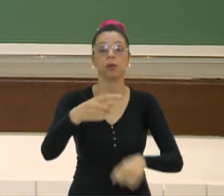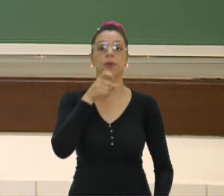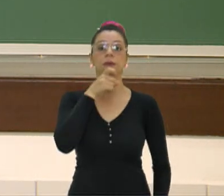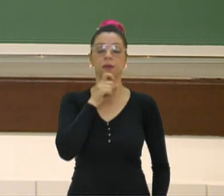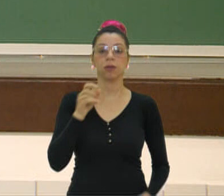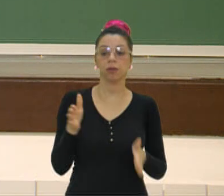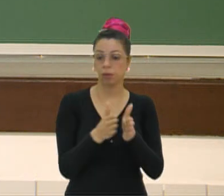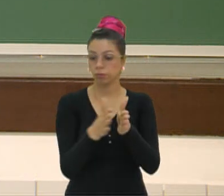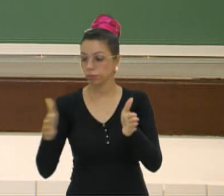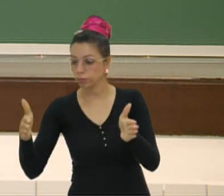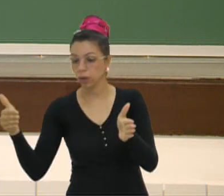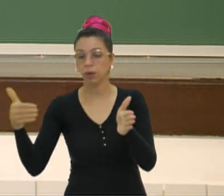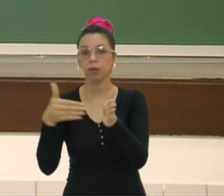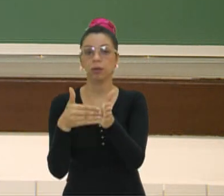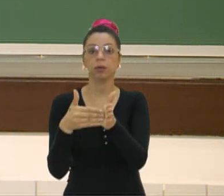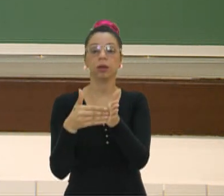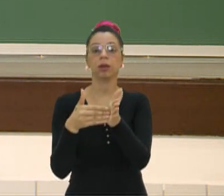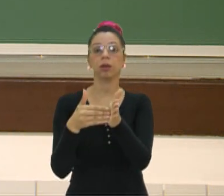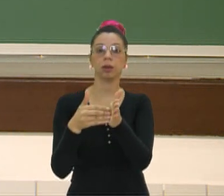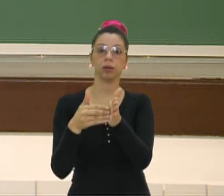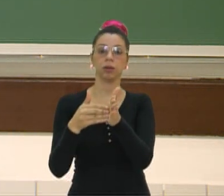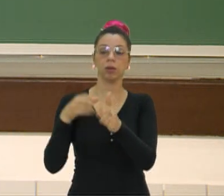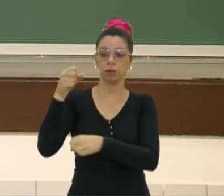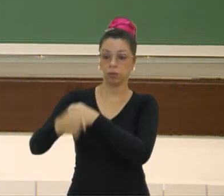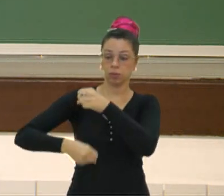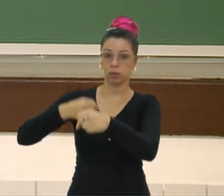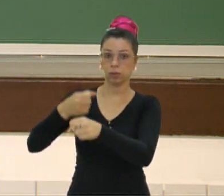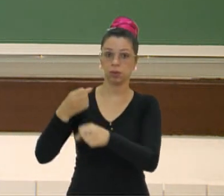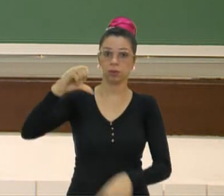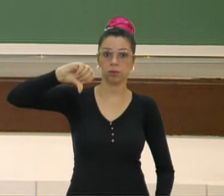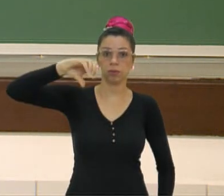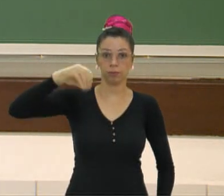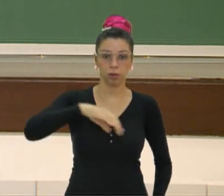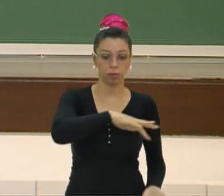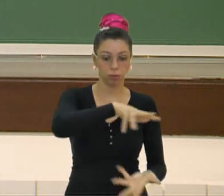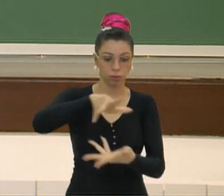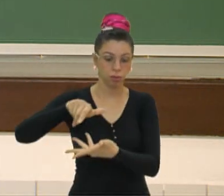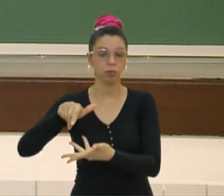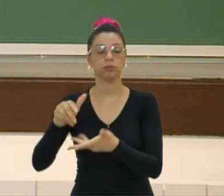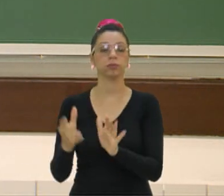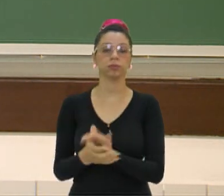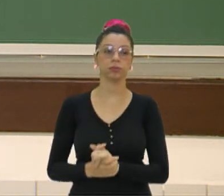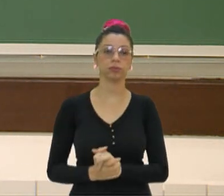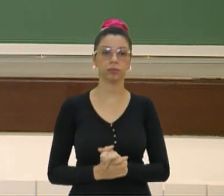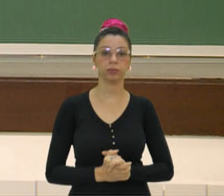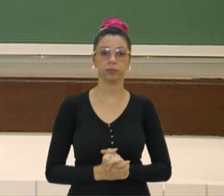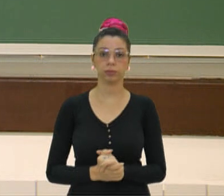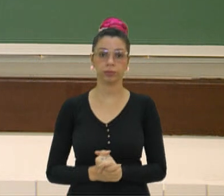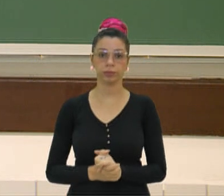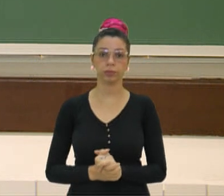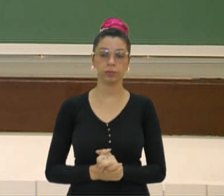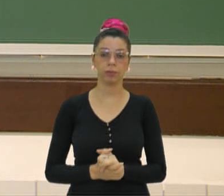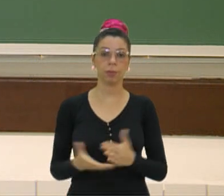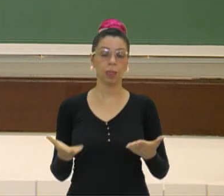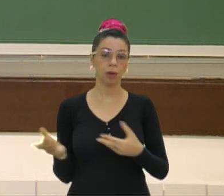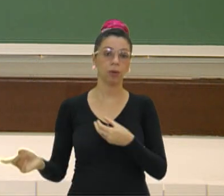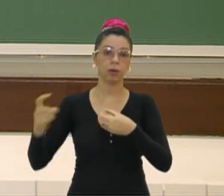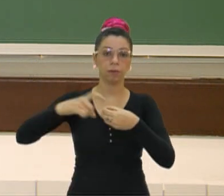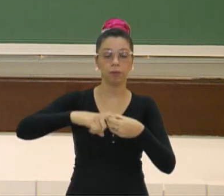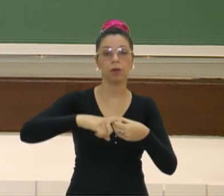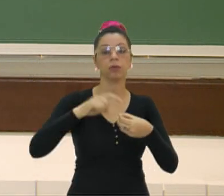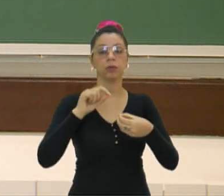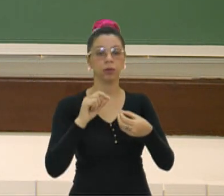os anos 90 em contexto internacional. Para retomar, você anote, por favor, no seu